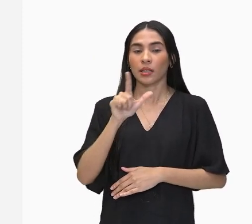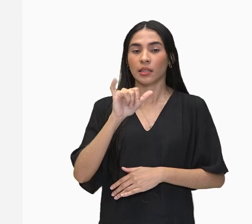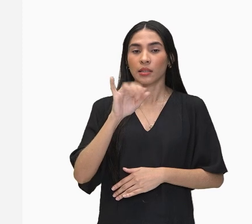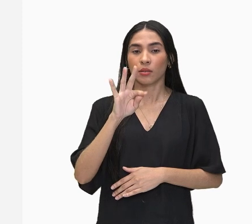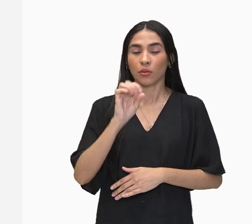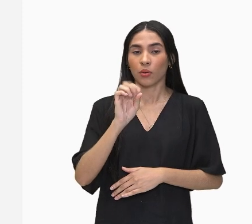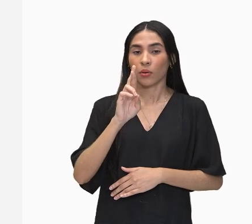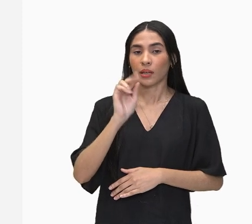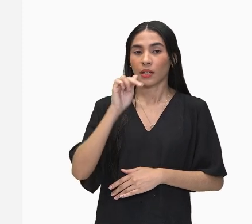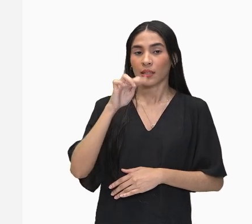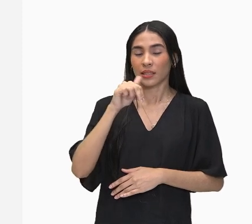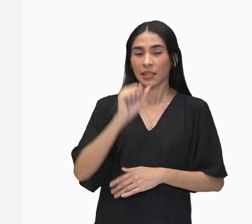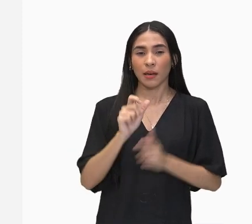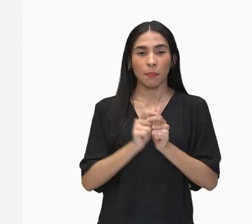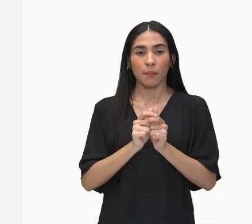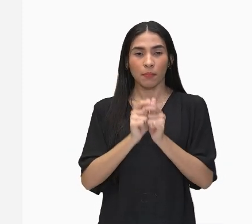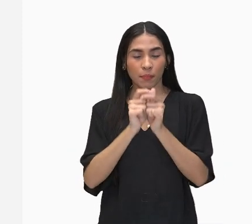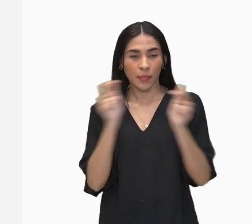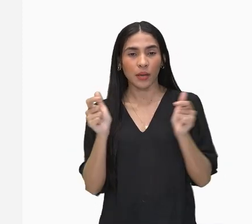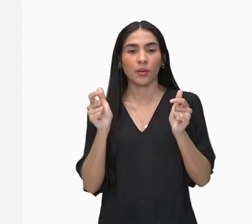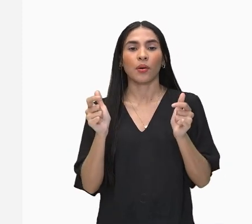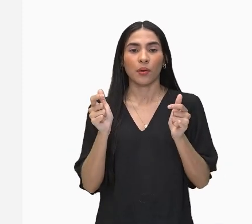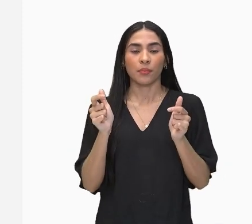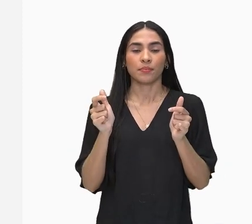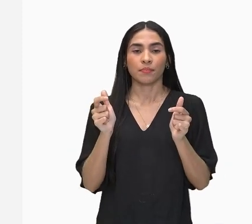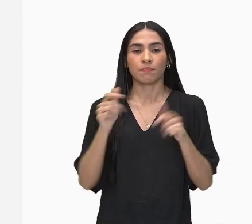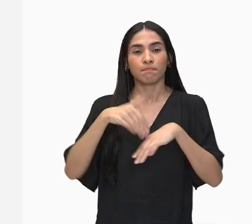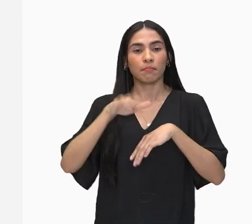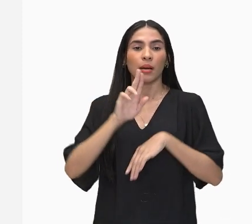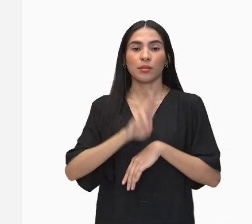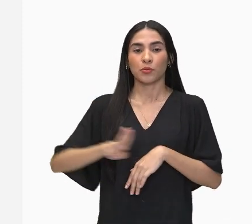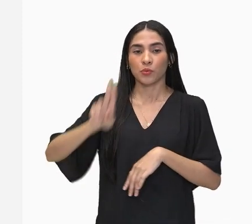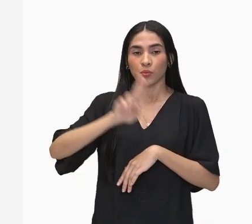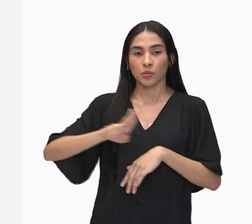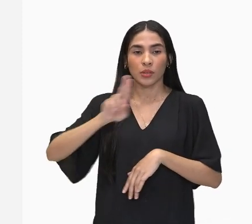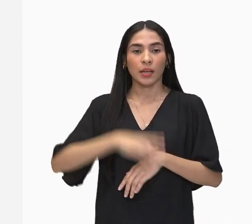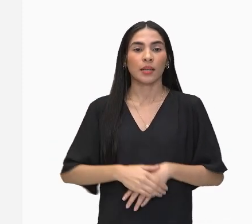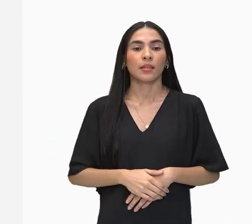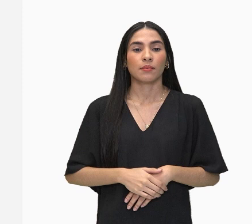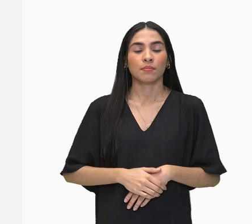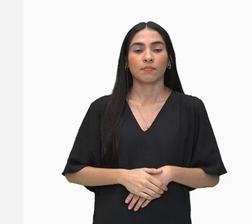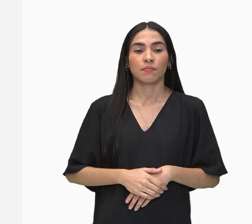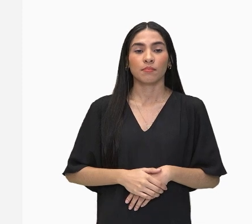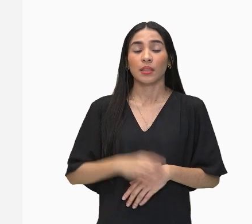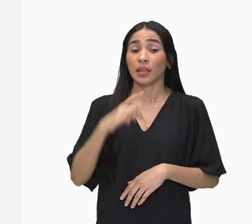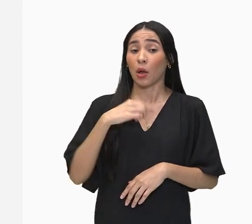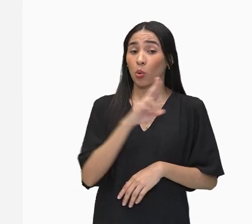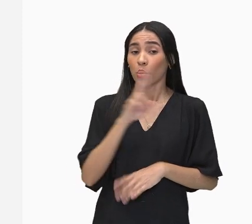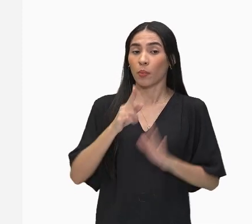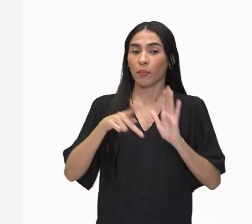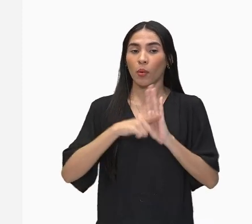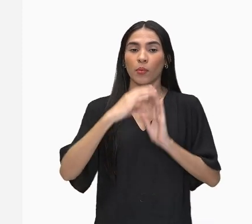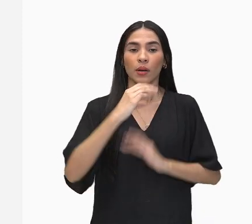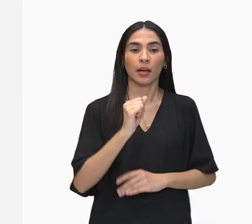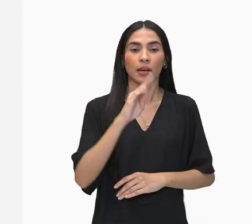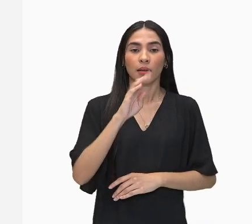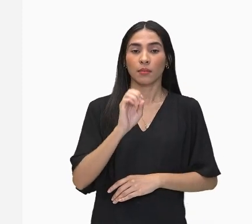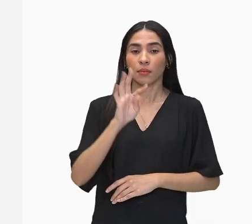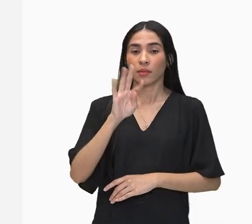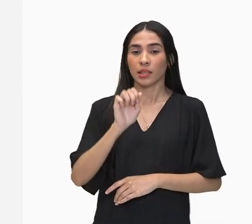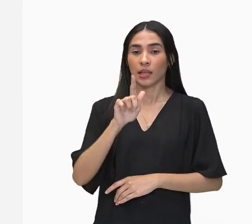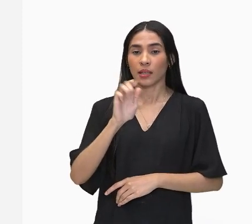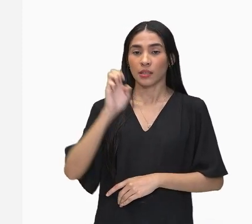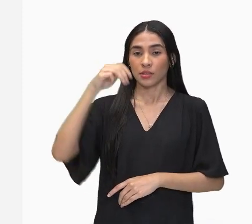a maior parte do transporte aquaviário é utilizada como navegação de cabotagem, né, que é aquele tipo